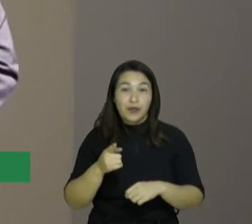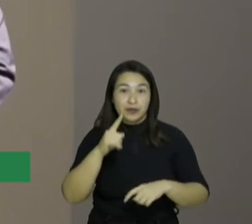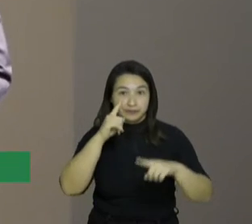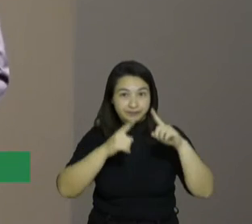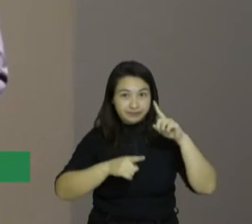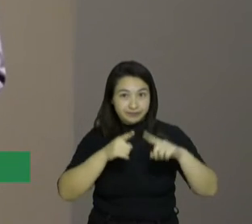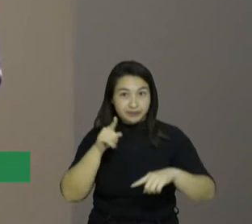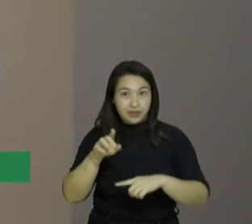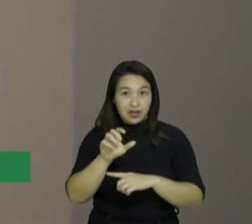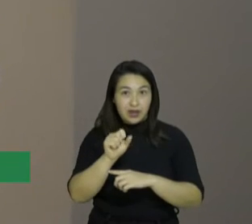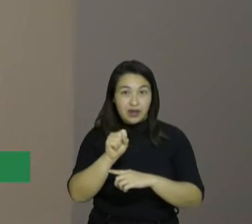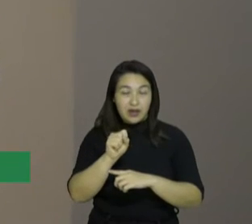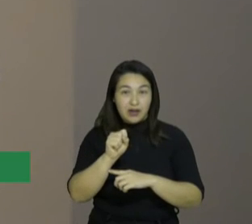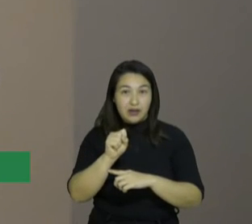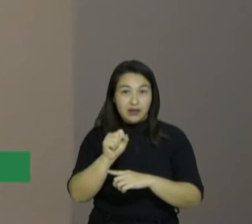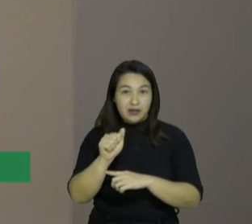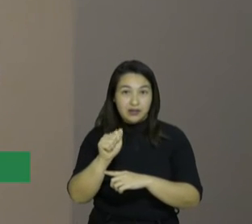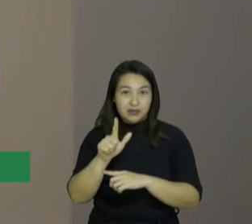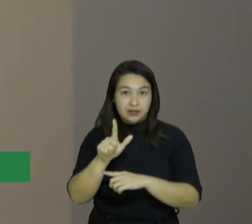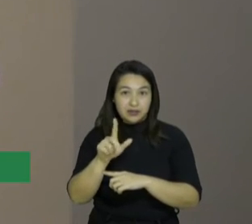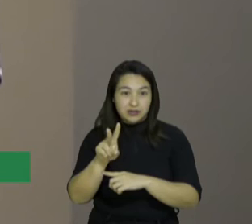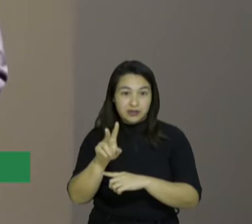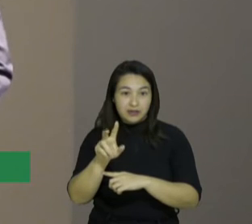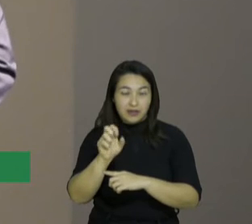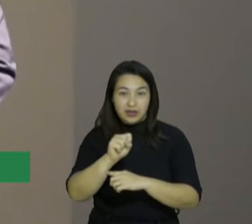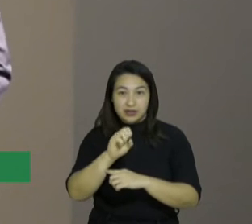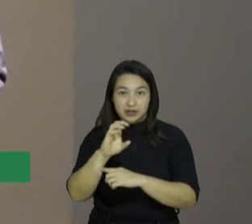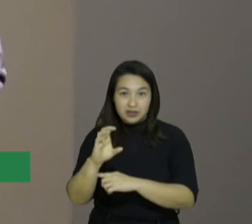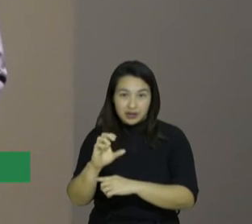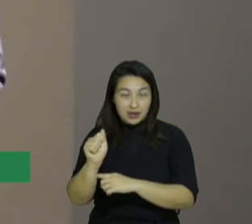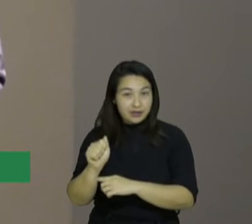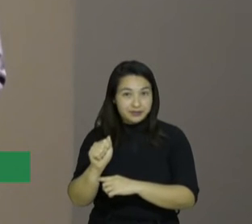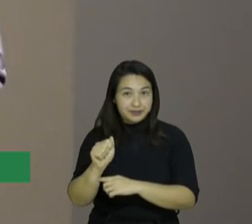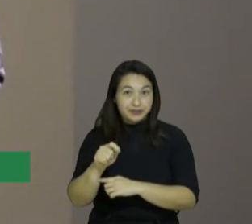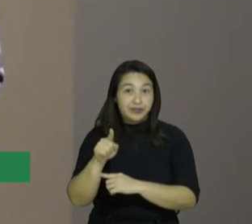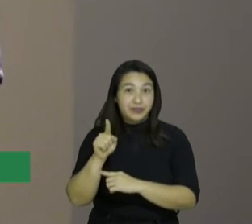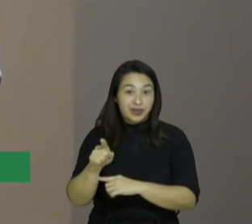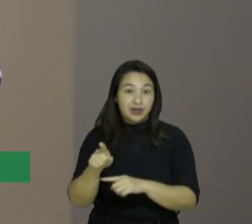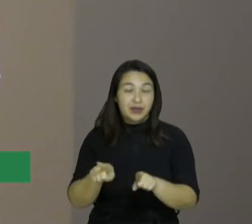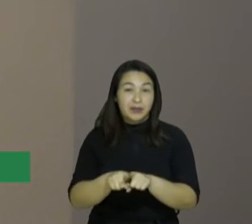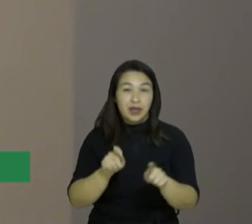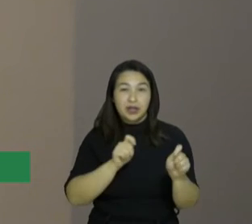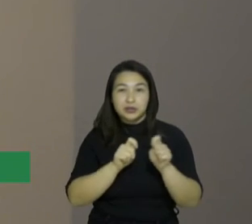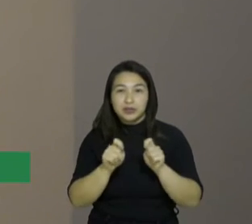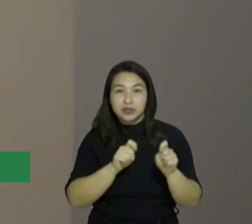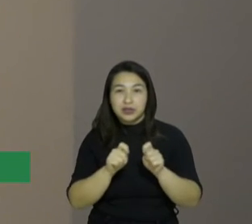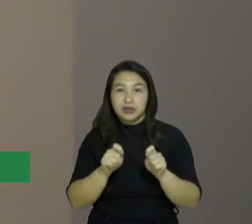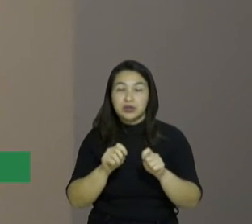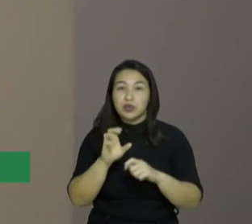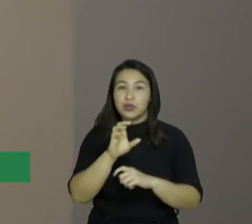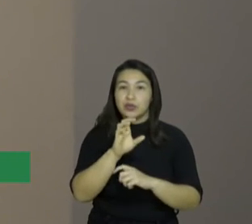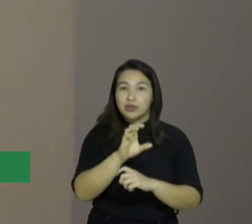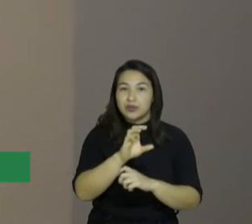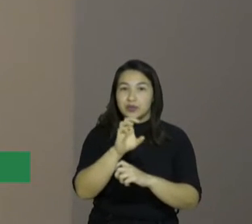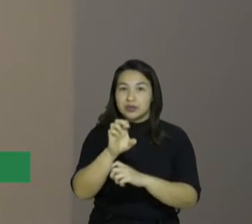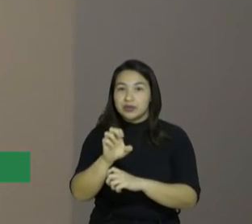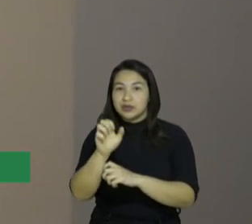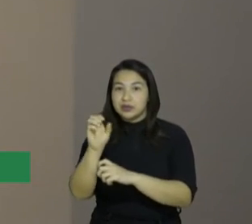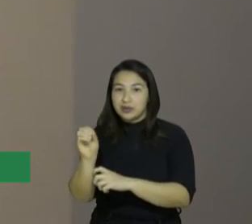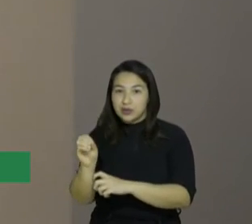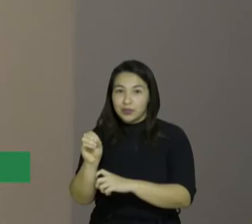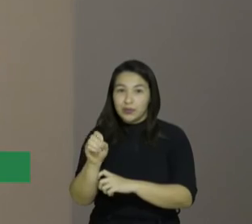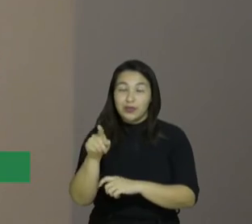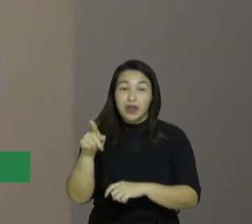cassava sa sócio da empresa Victor off administração de bens e CEO da empresa metal